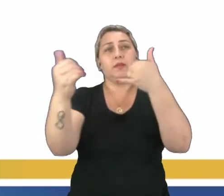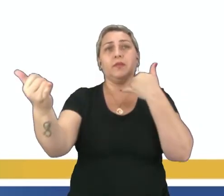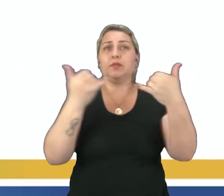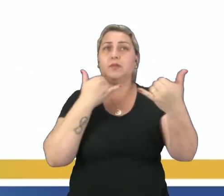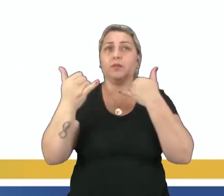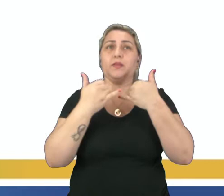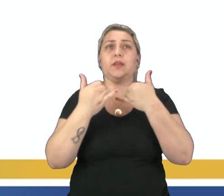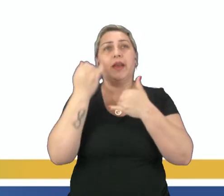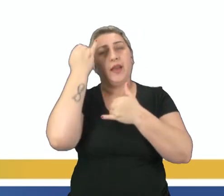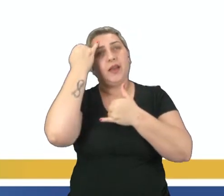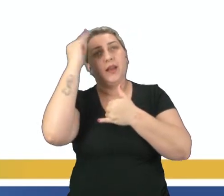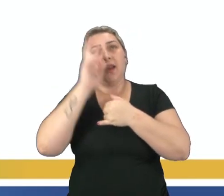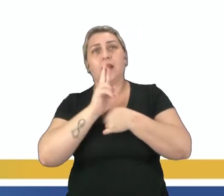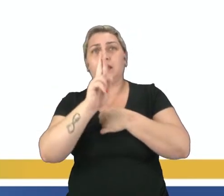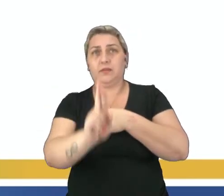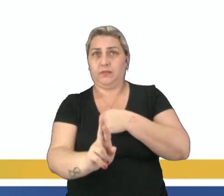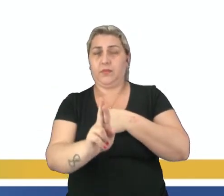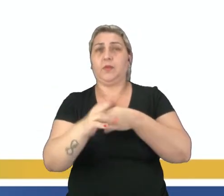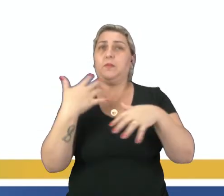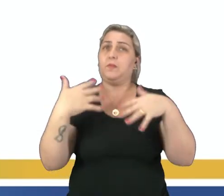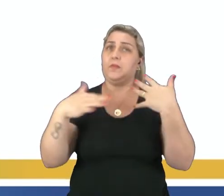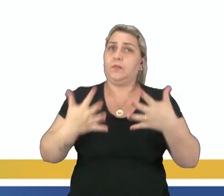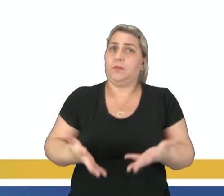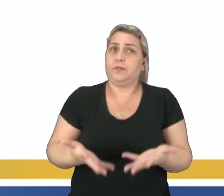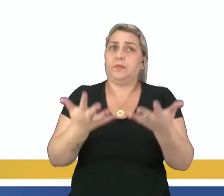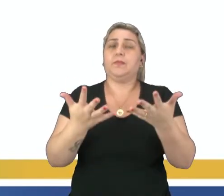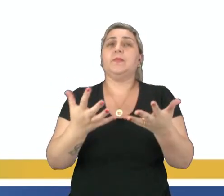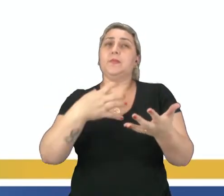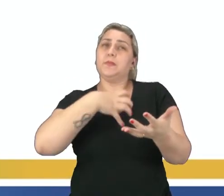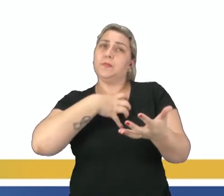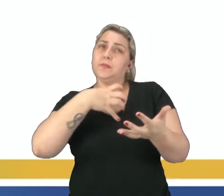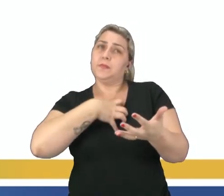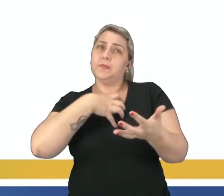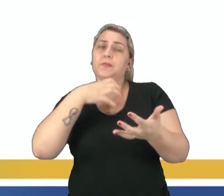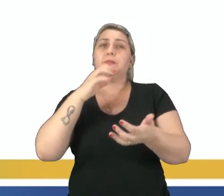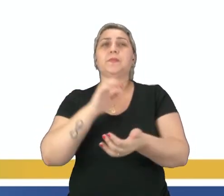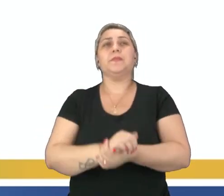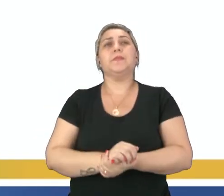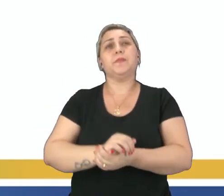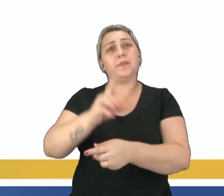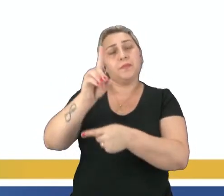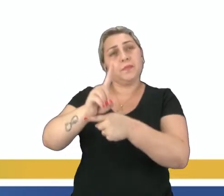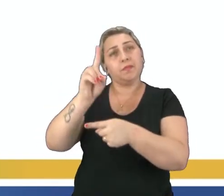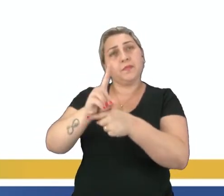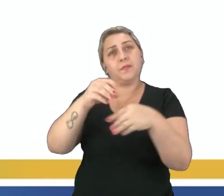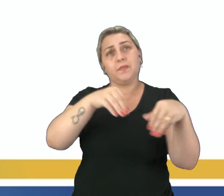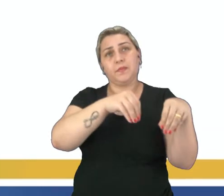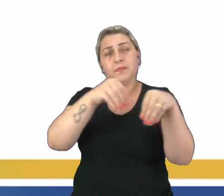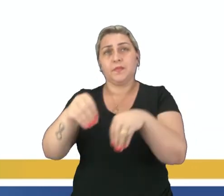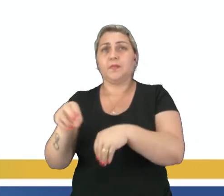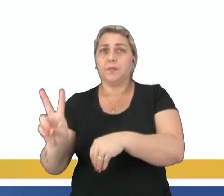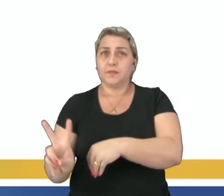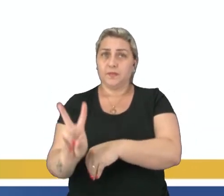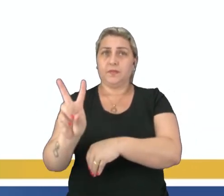E aí, qual dessas alternativas vai exigir um maior trabalho do sistema nervoso? O que vocês